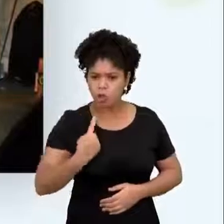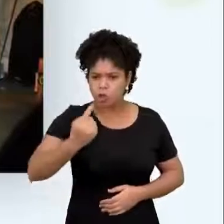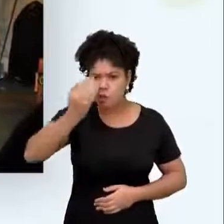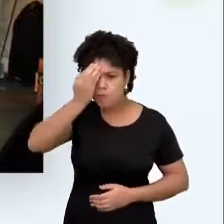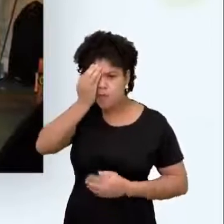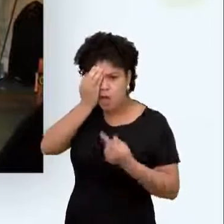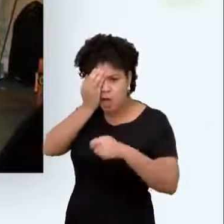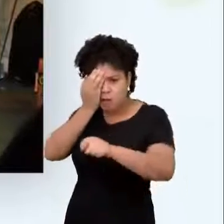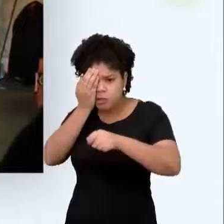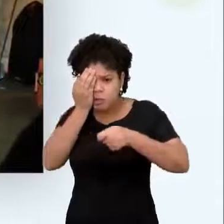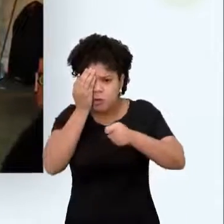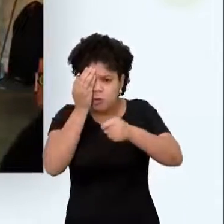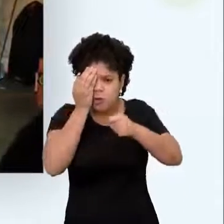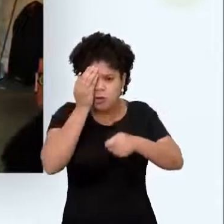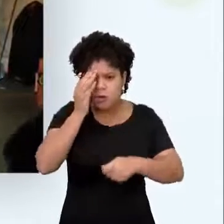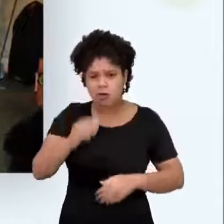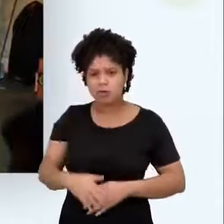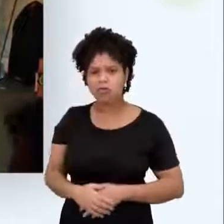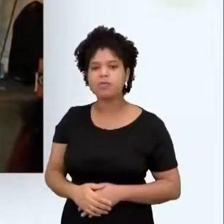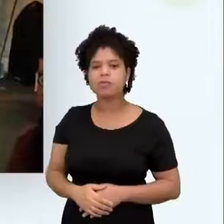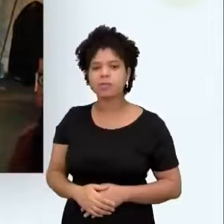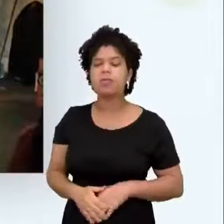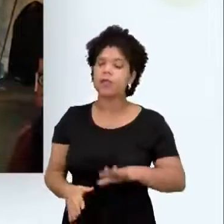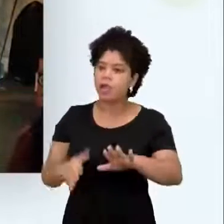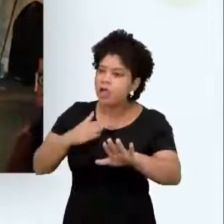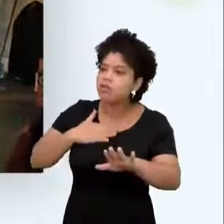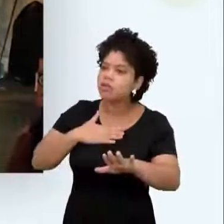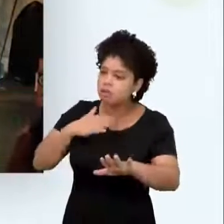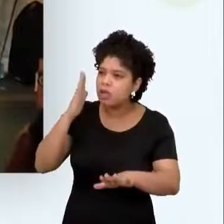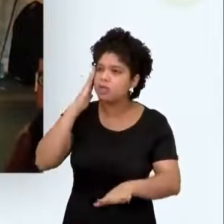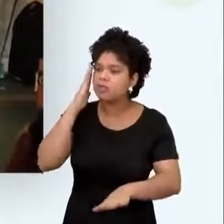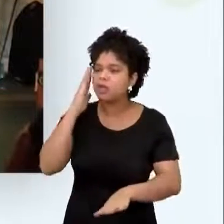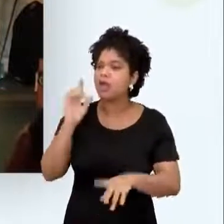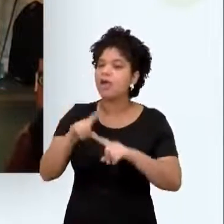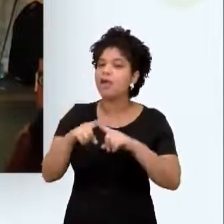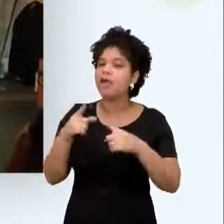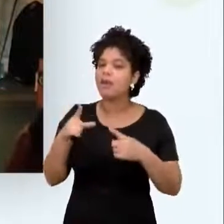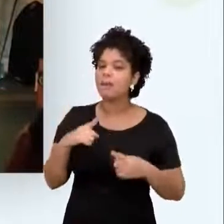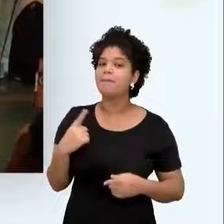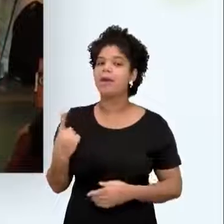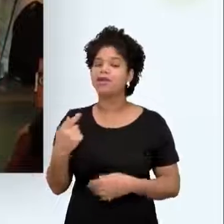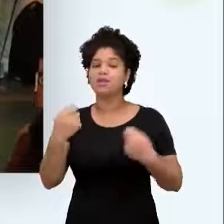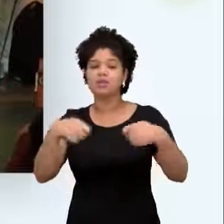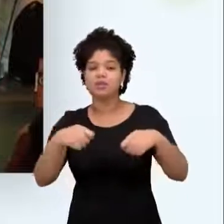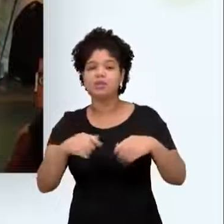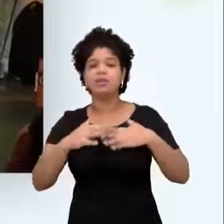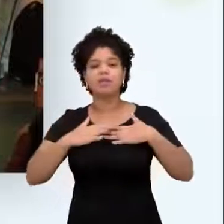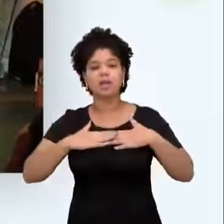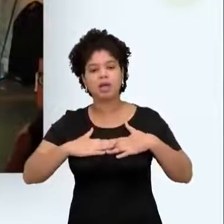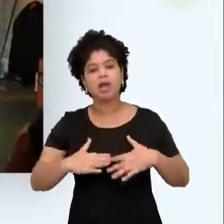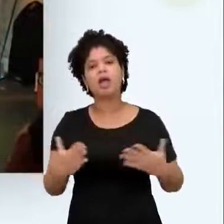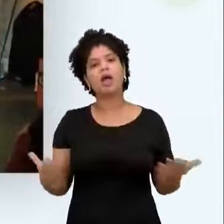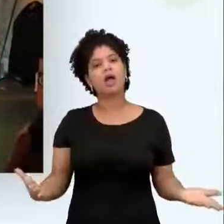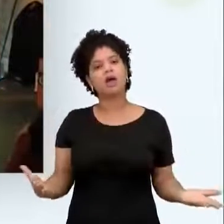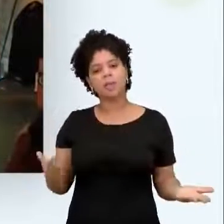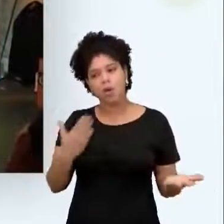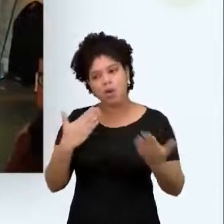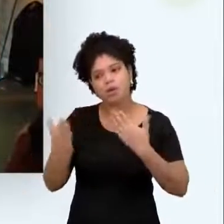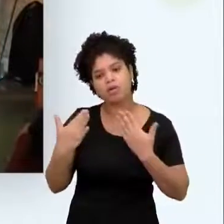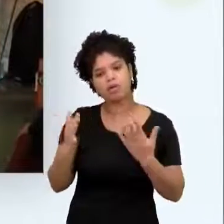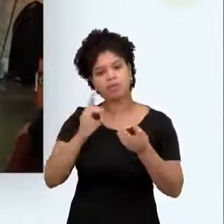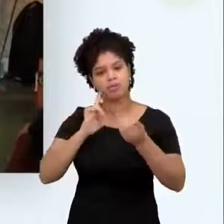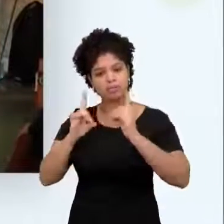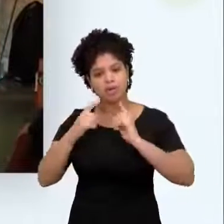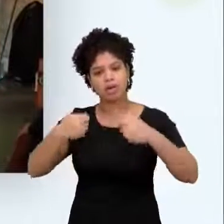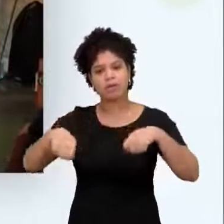piratas! Eu sei, mas se queremos ocupar essa ilha e montar nossa federação, temos de tentar dialogar.